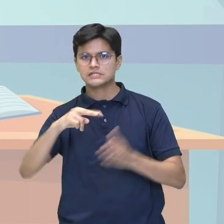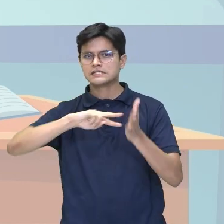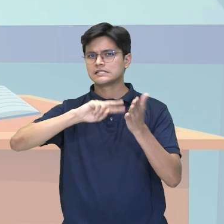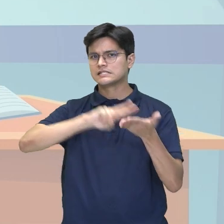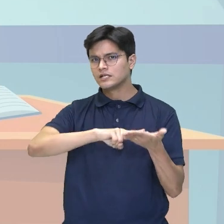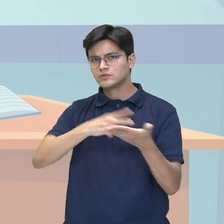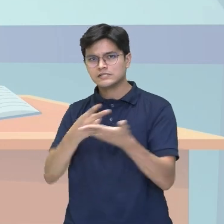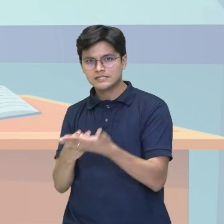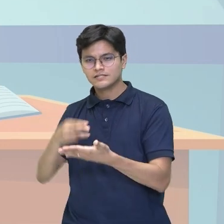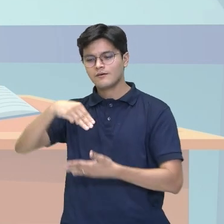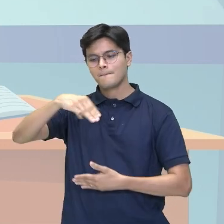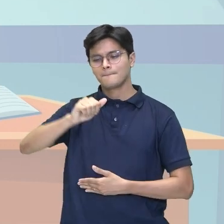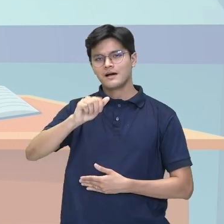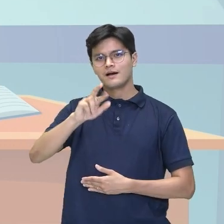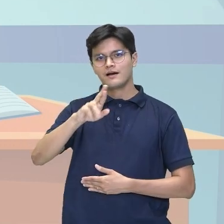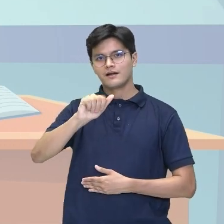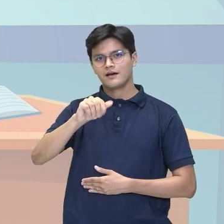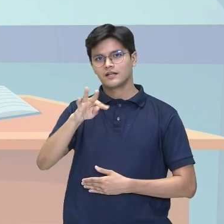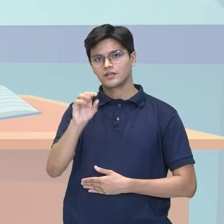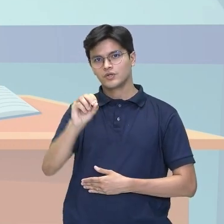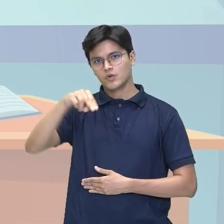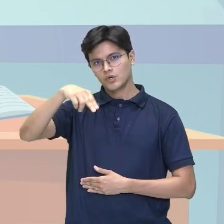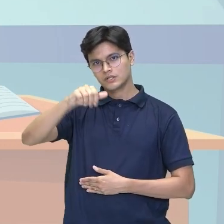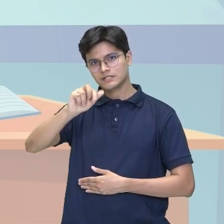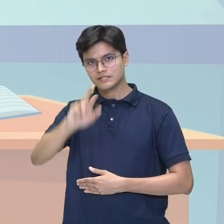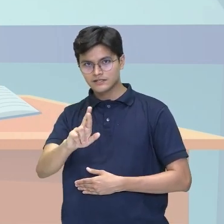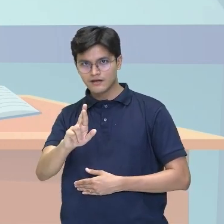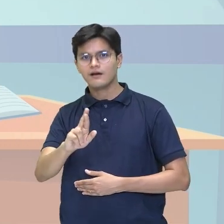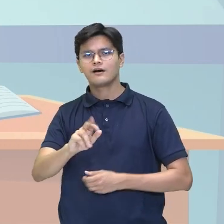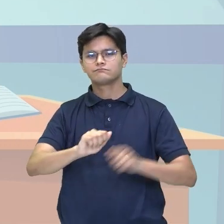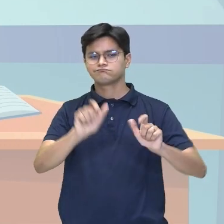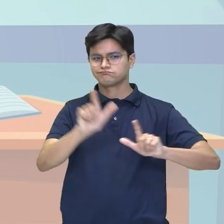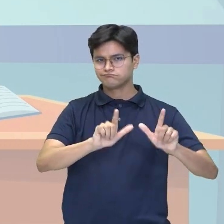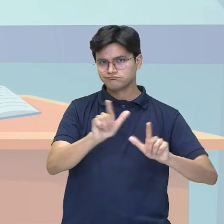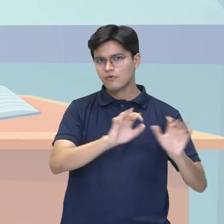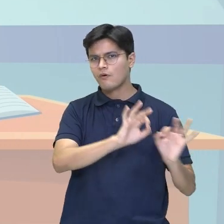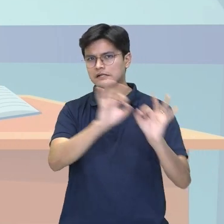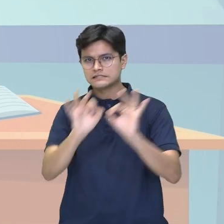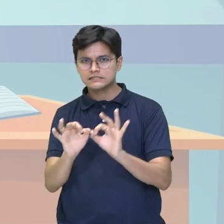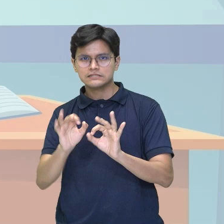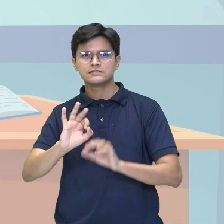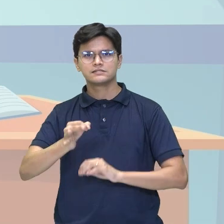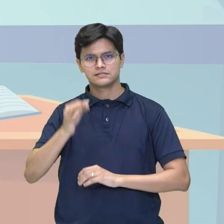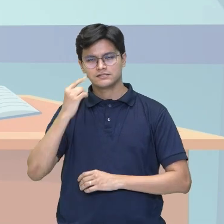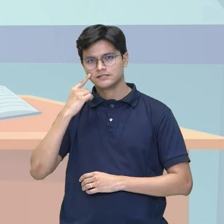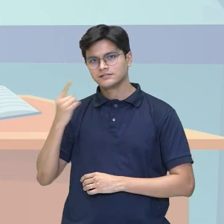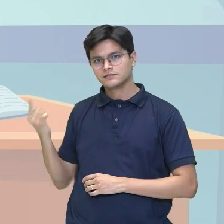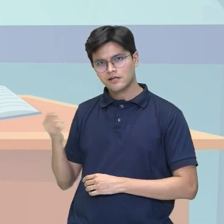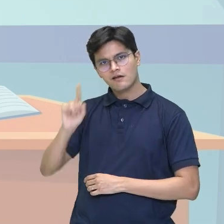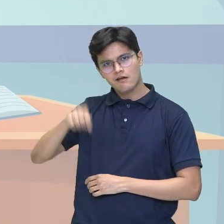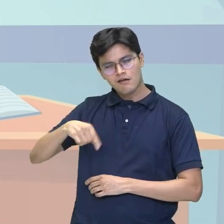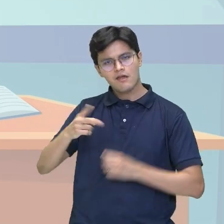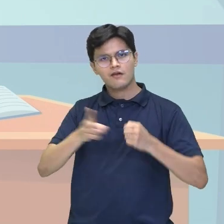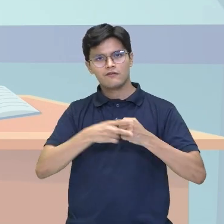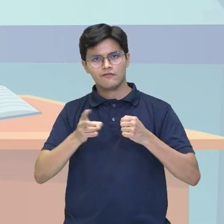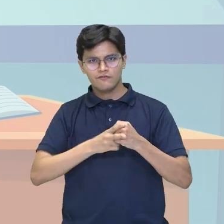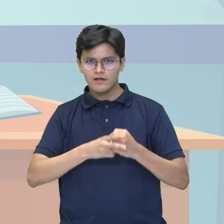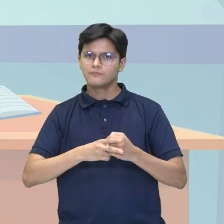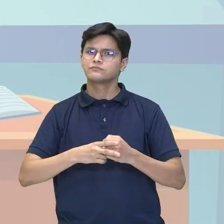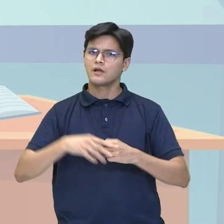série, anime. Maratonar é um verbo assim bem favorito de muitas pessoas, né? Final de semana, passa o